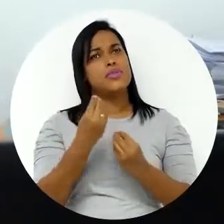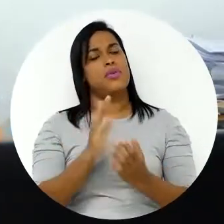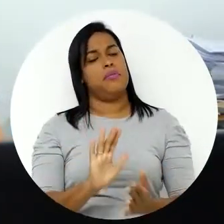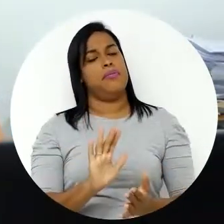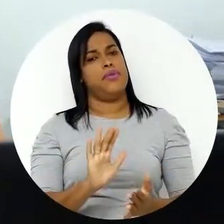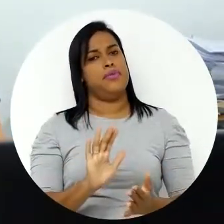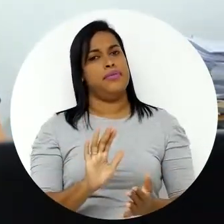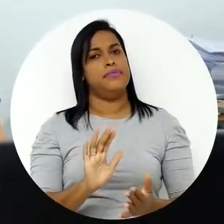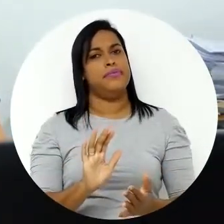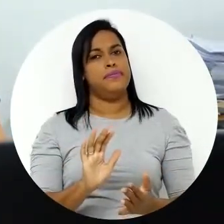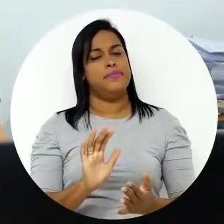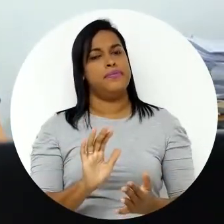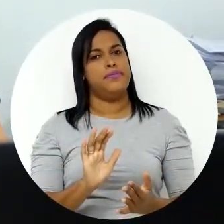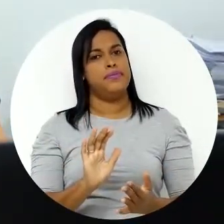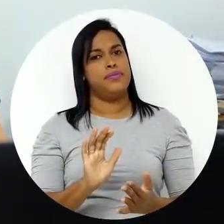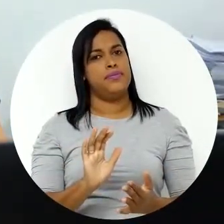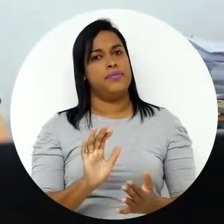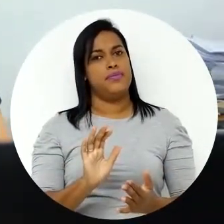seguinte forma: